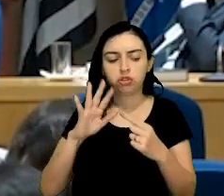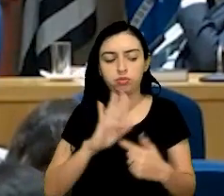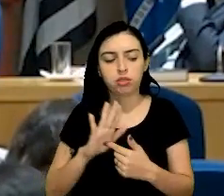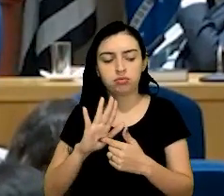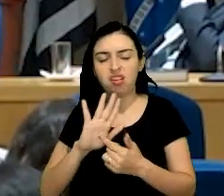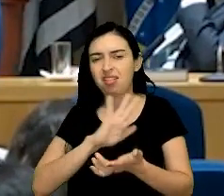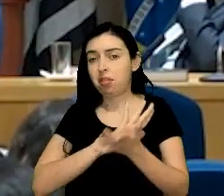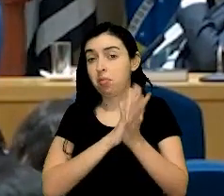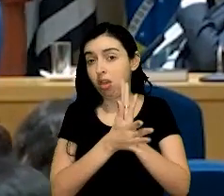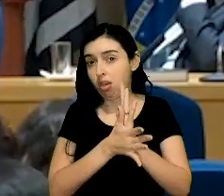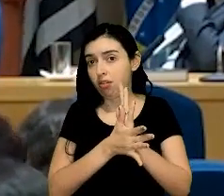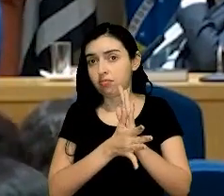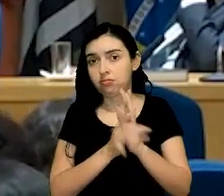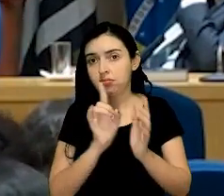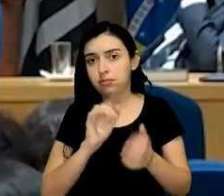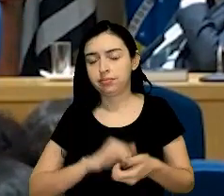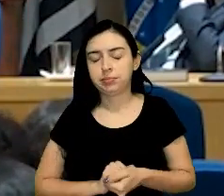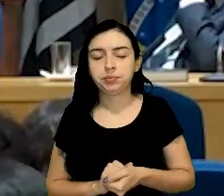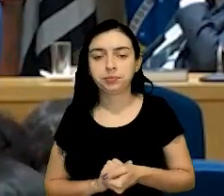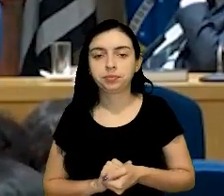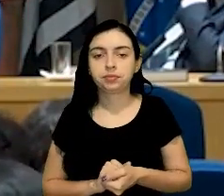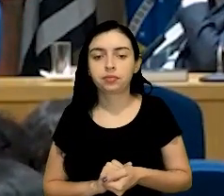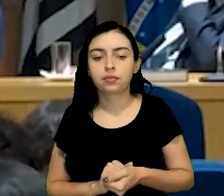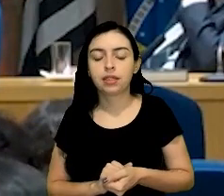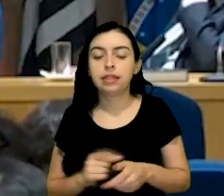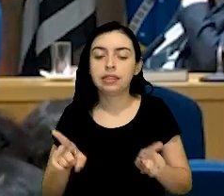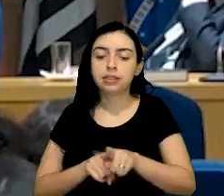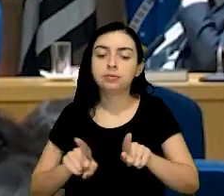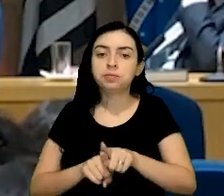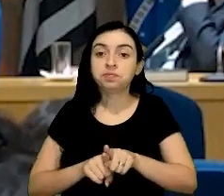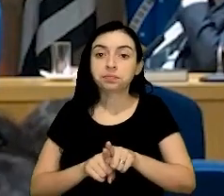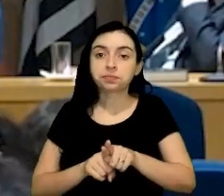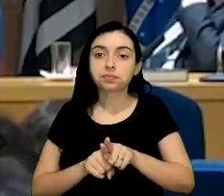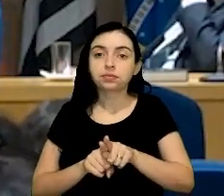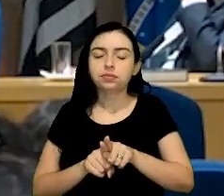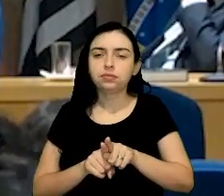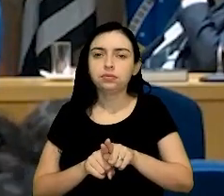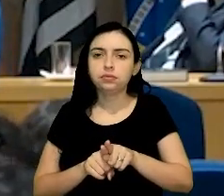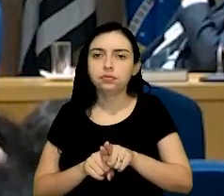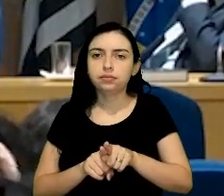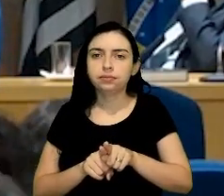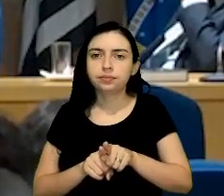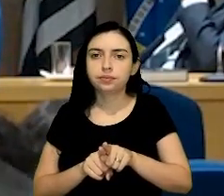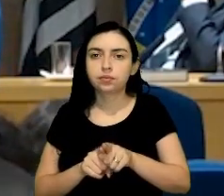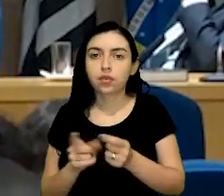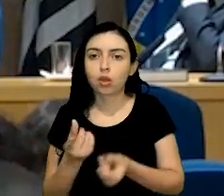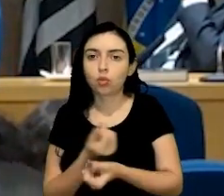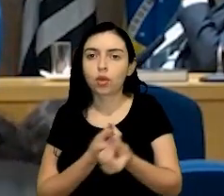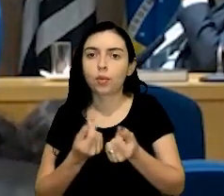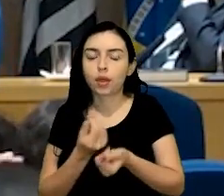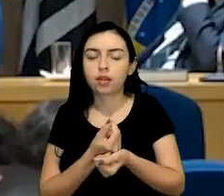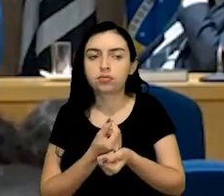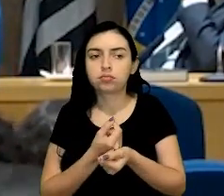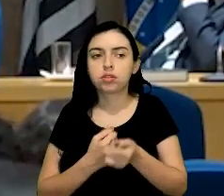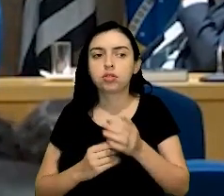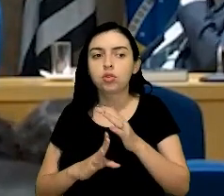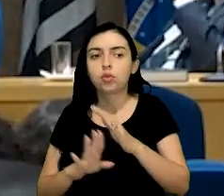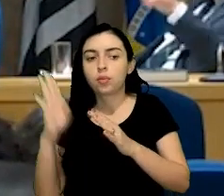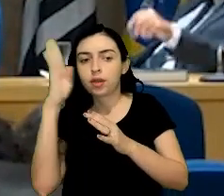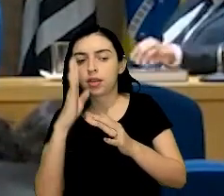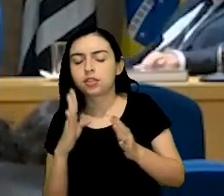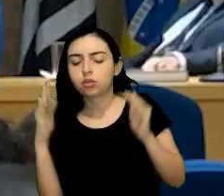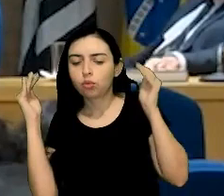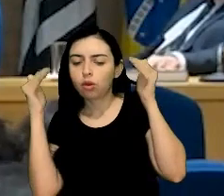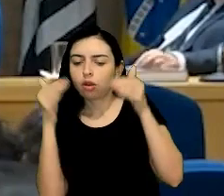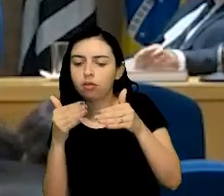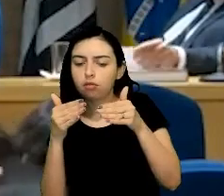preconceito. Além disso, a mobilidade do capital, então, e o Brasil sendo um dos países onde a entrada de